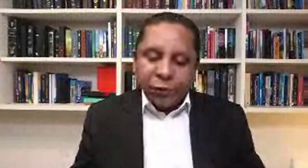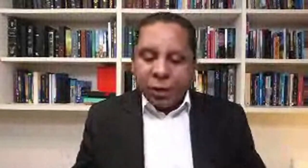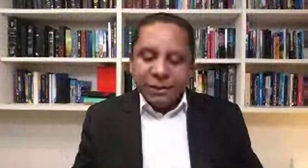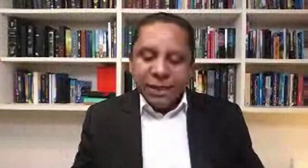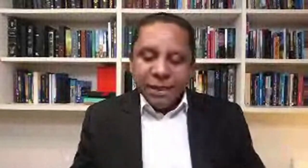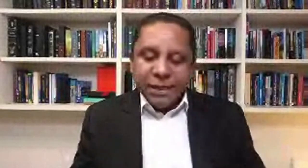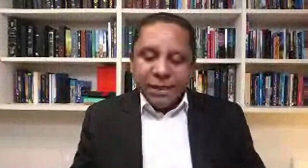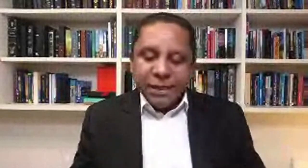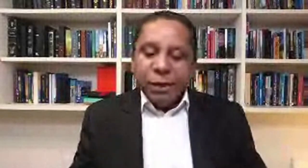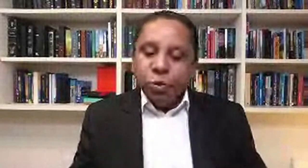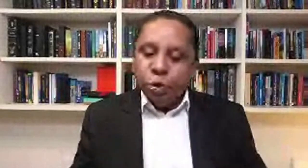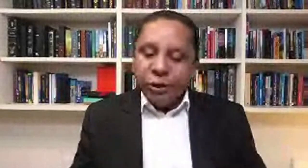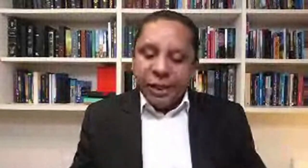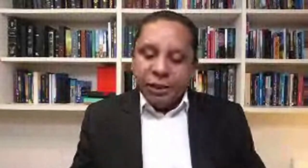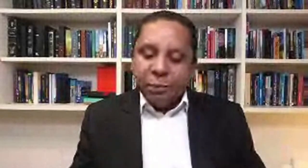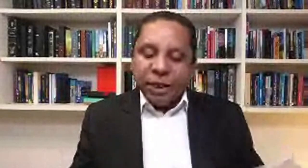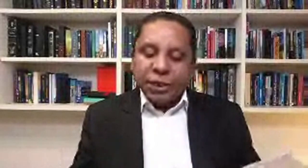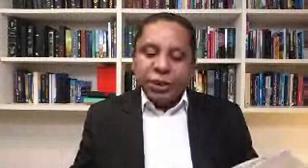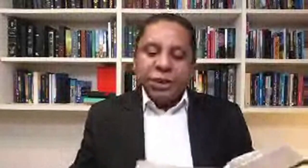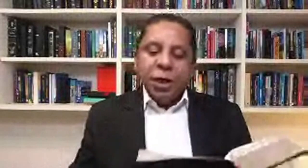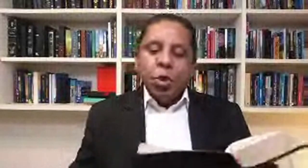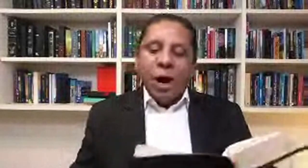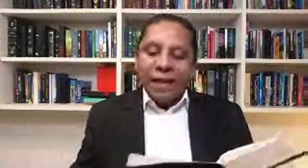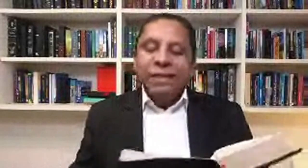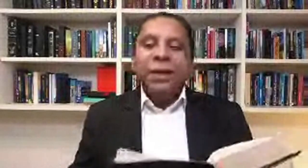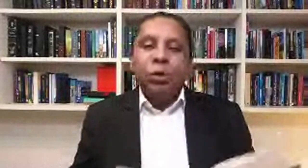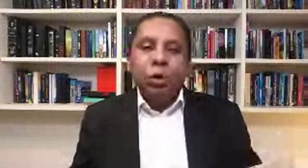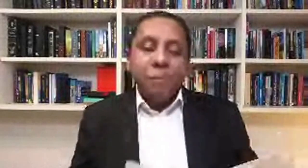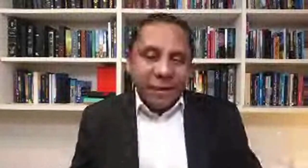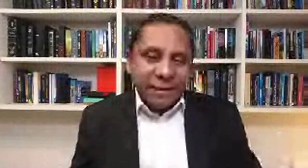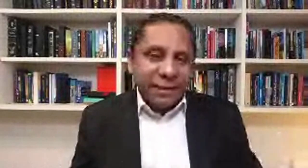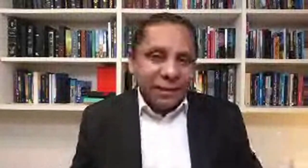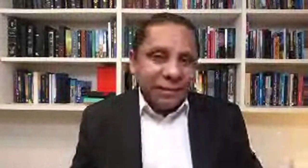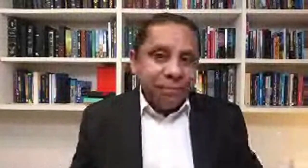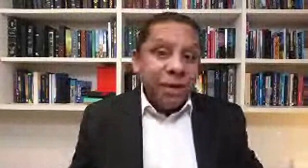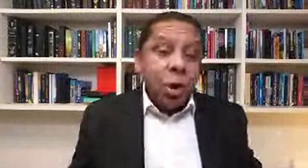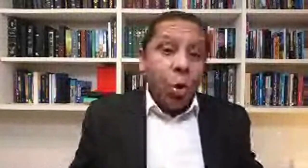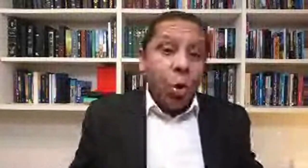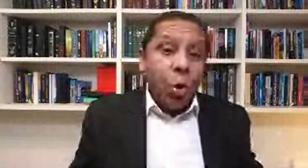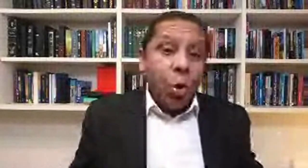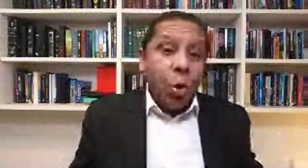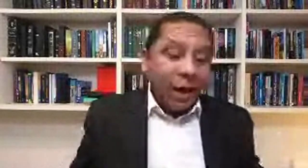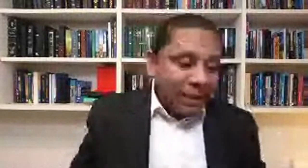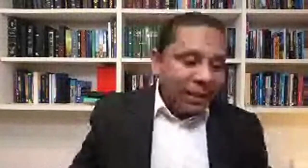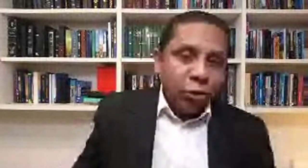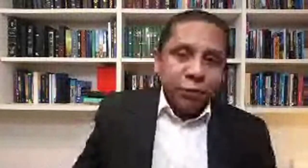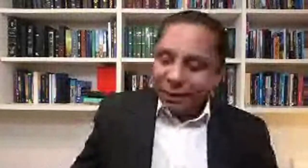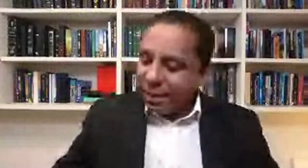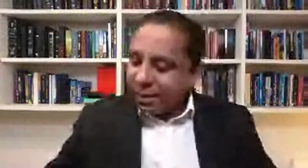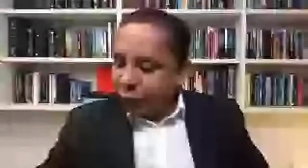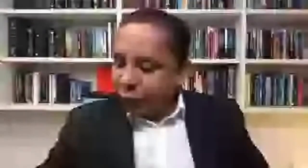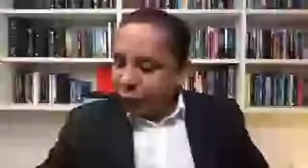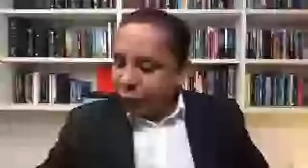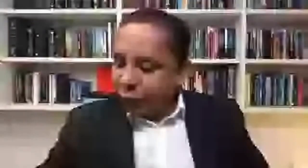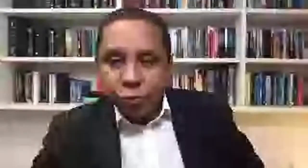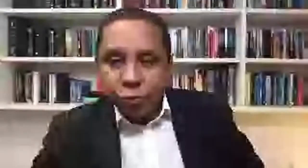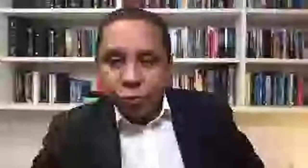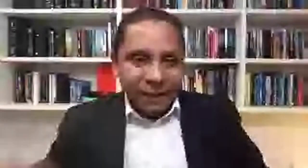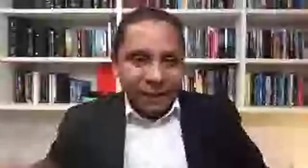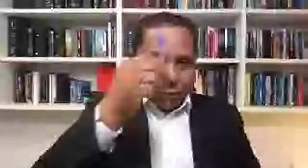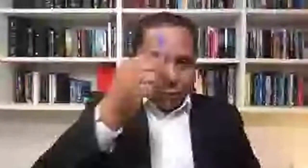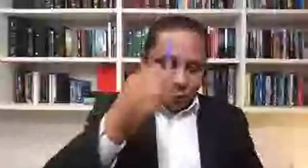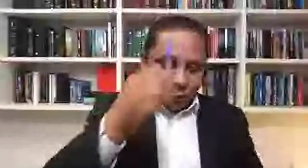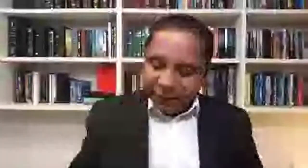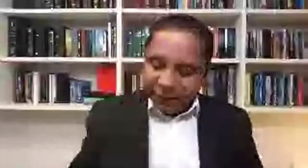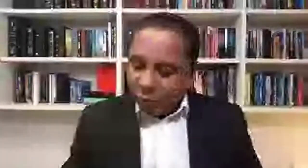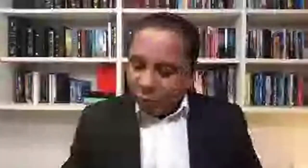profetiza e blasfêmias, e autoridade para agir 42 meses. 42 meses. Se você pegar aqui uma